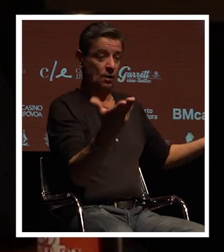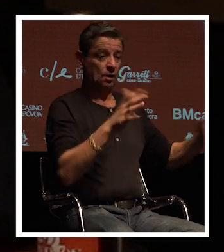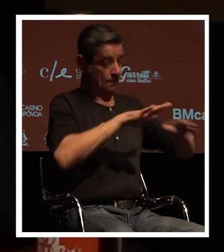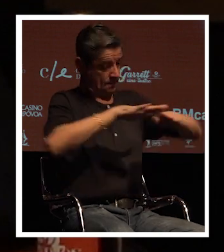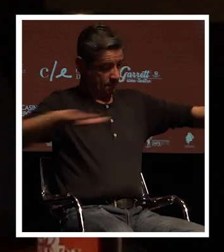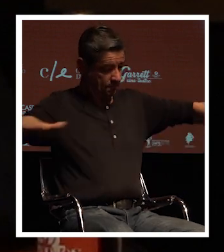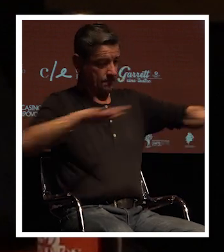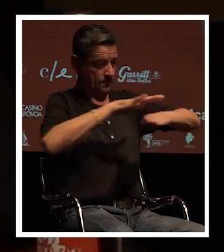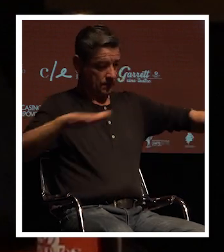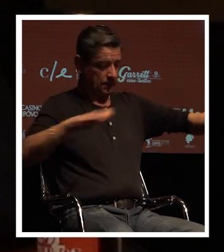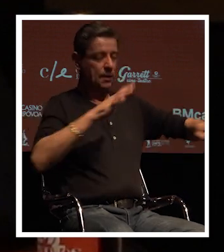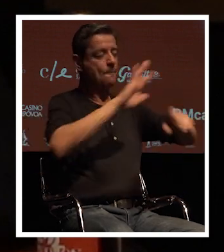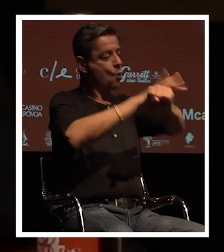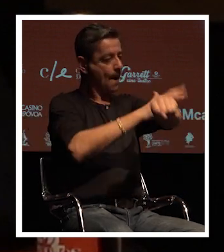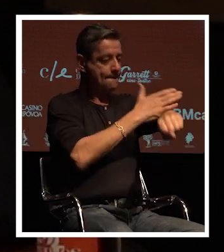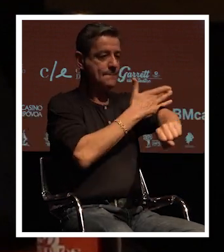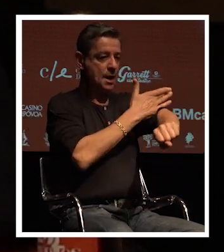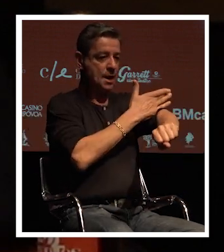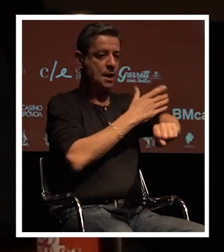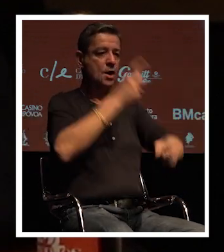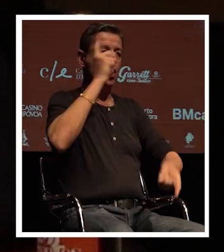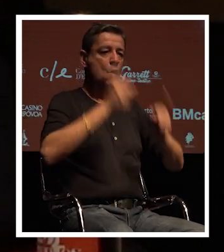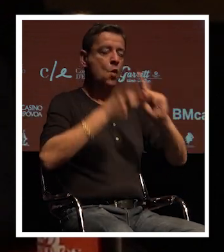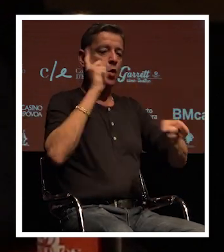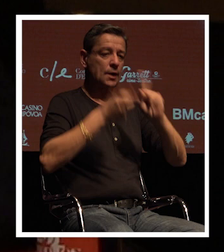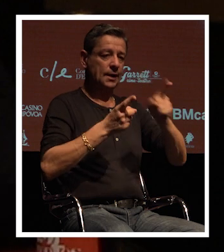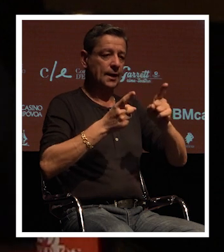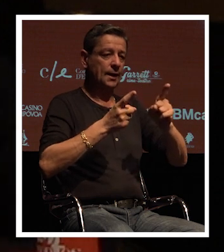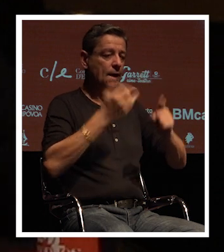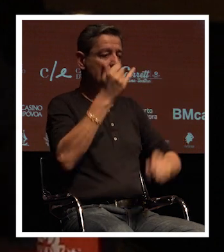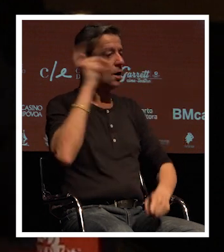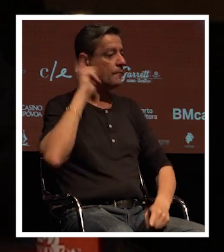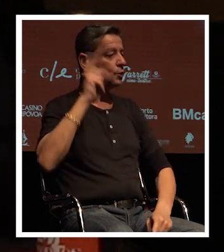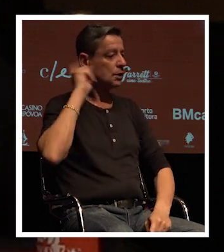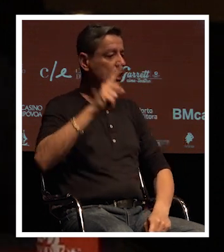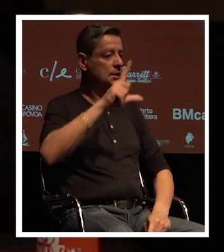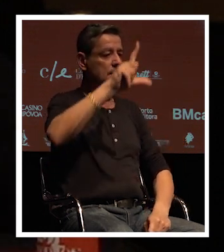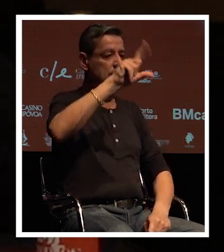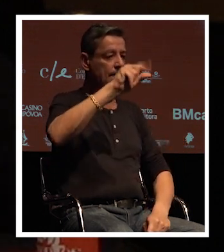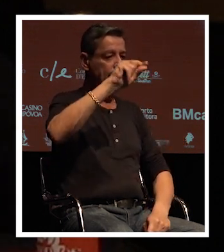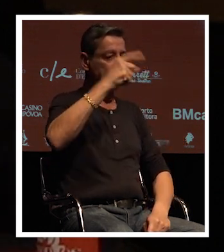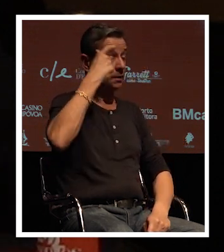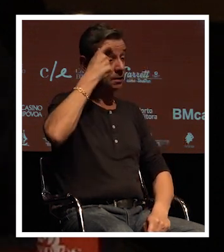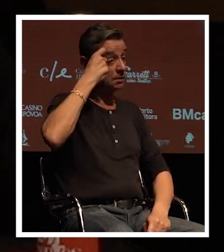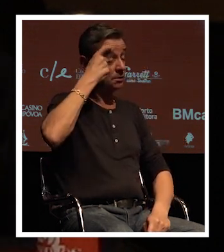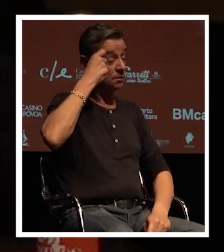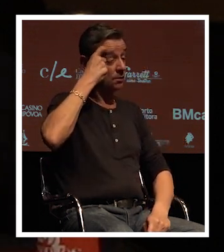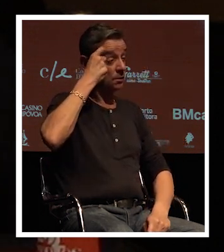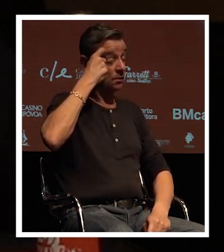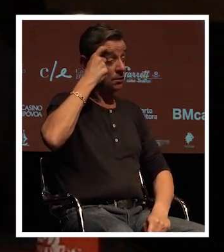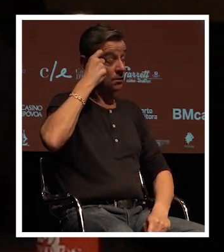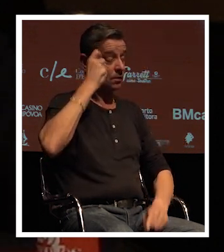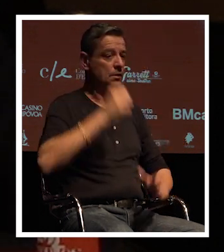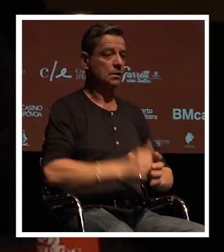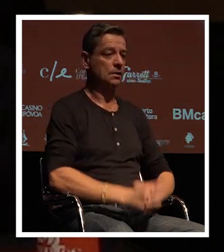deste deste poema não é e o que é que significou e significou também eh no